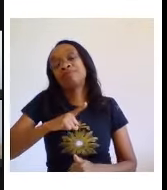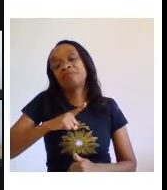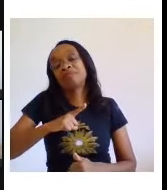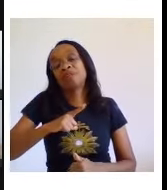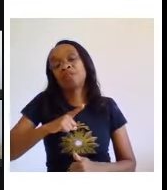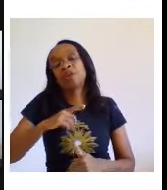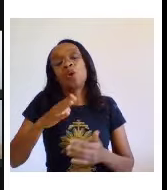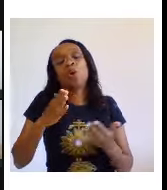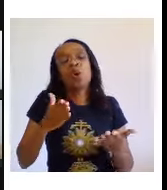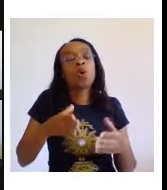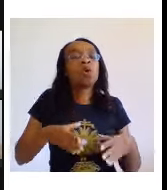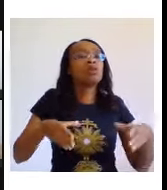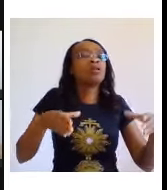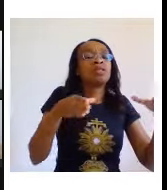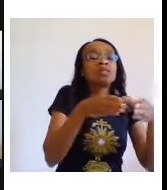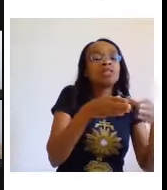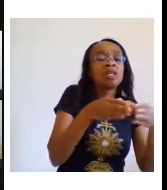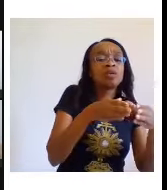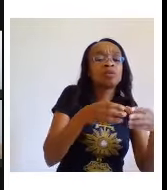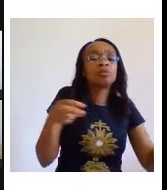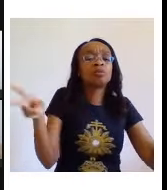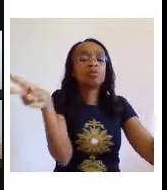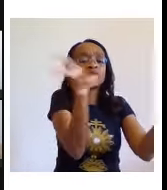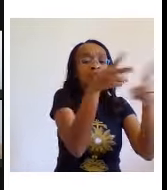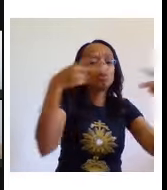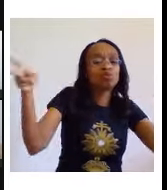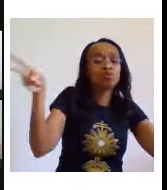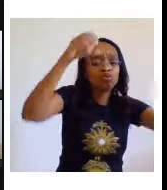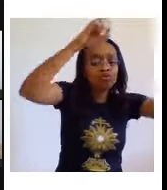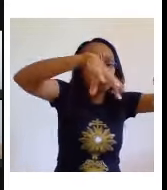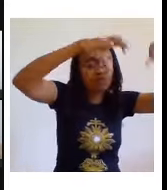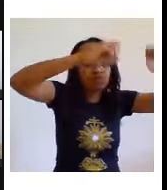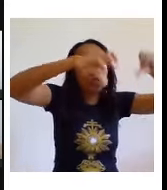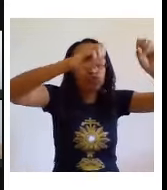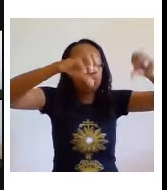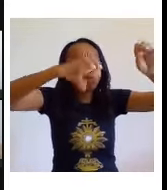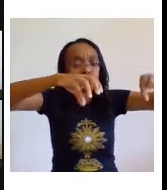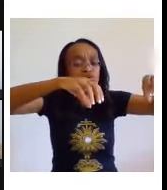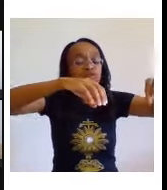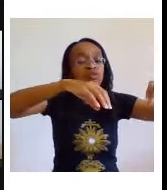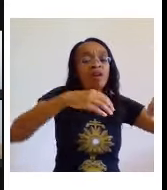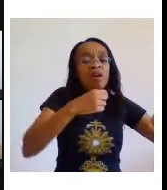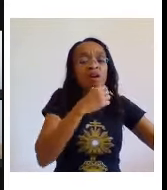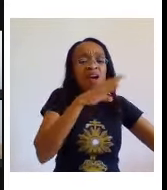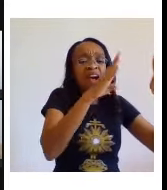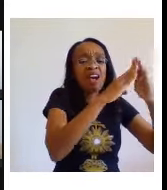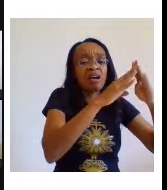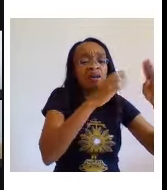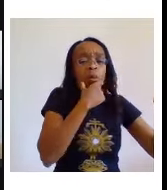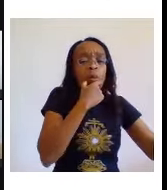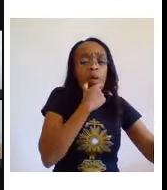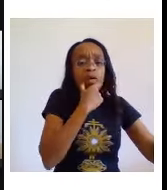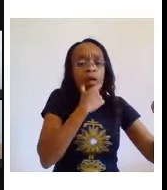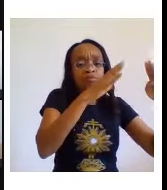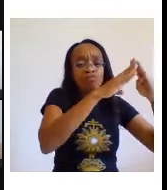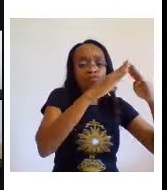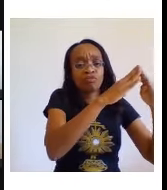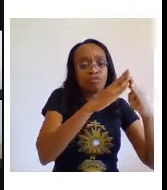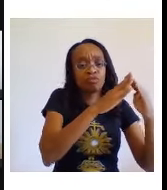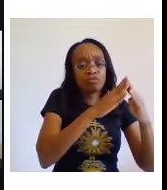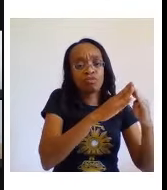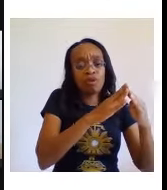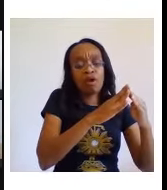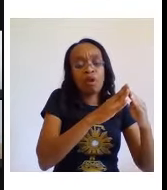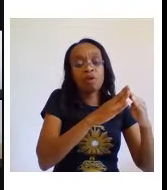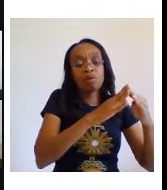comunidade e está tendo uma tempestade vai e corre o risco da sua casa ser subterrada, e eu tenho